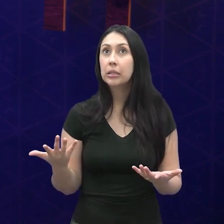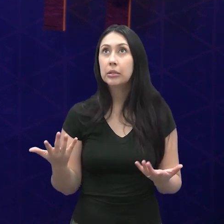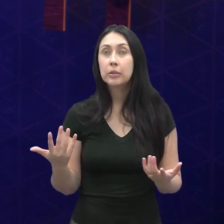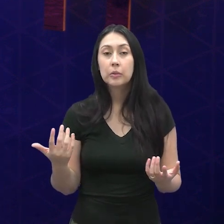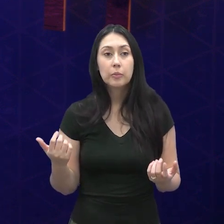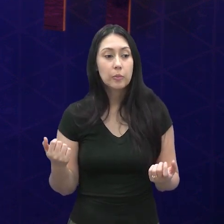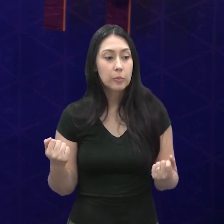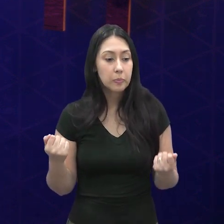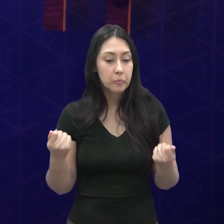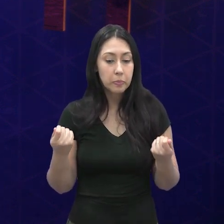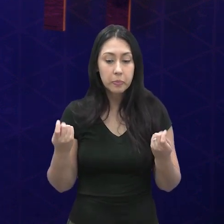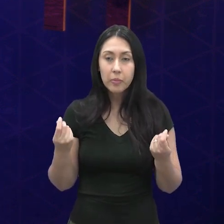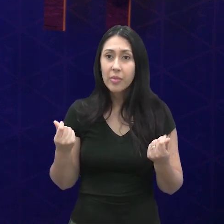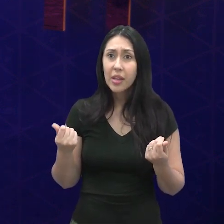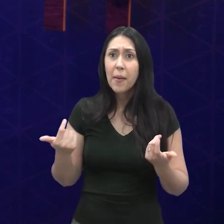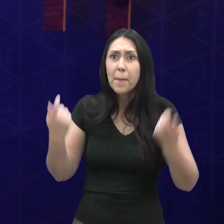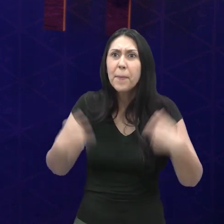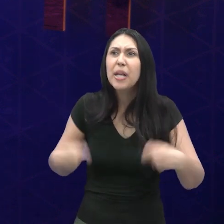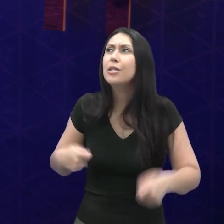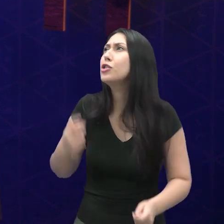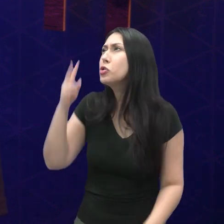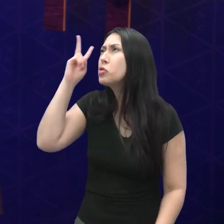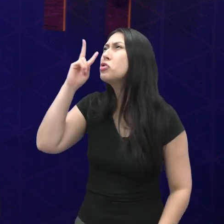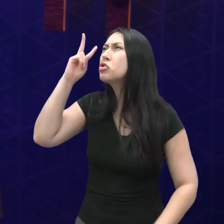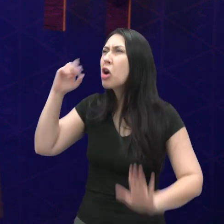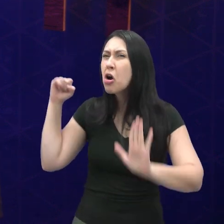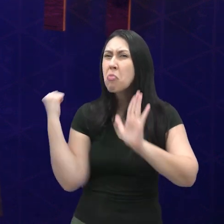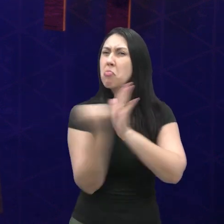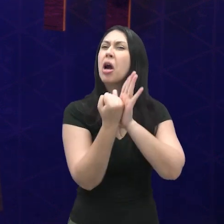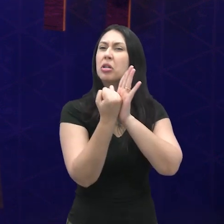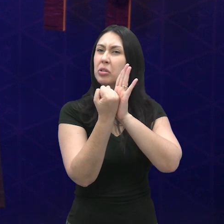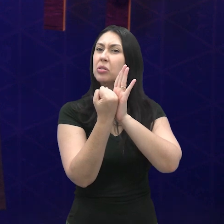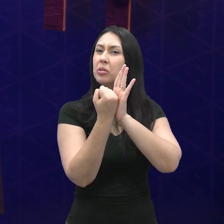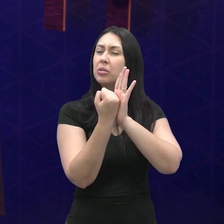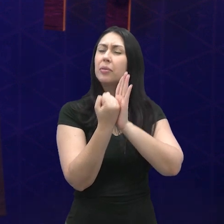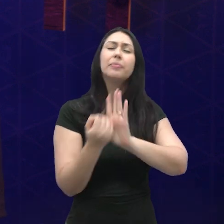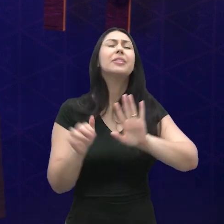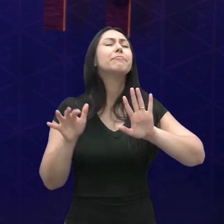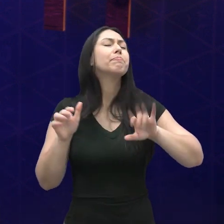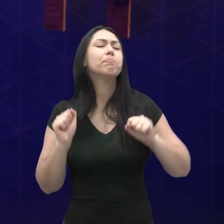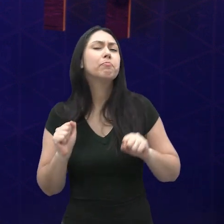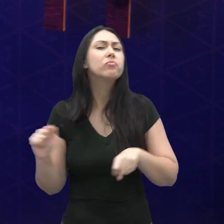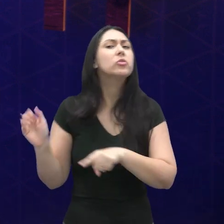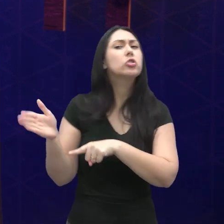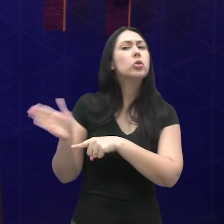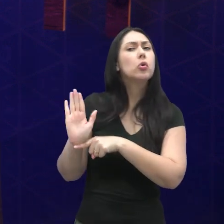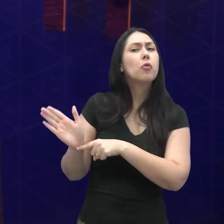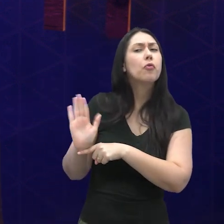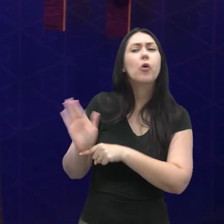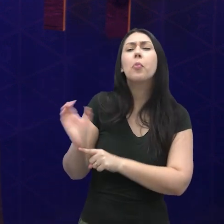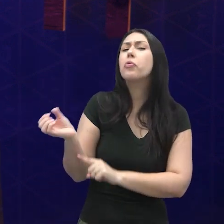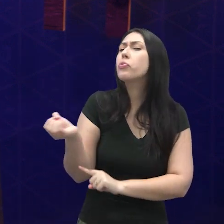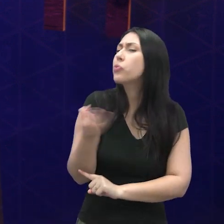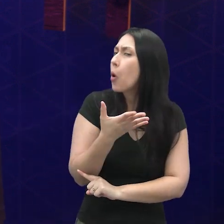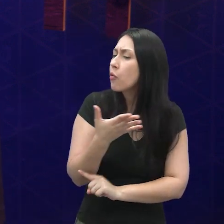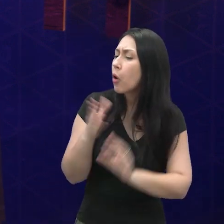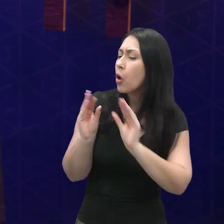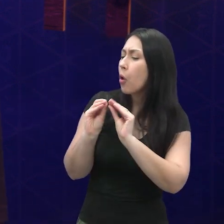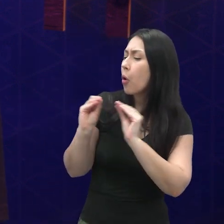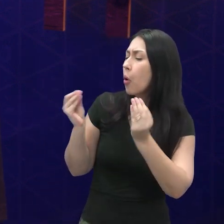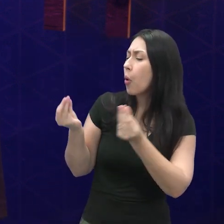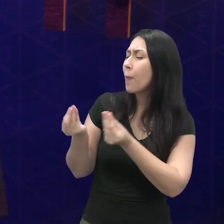não deixar o nosso legado e tudo mais, né? Exato. E esse filme aí novo,